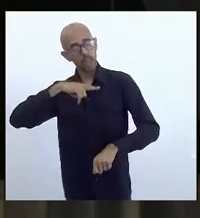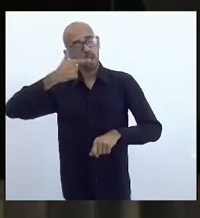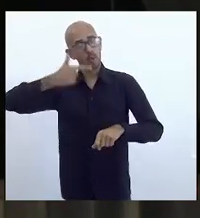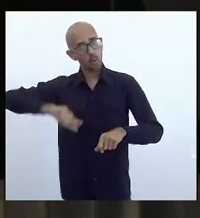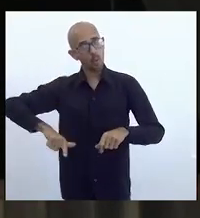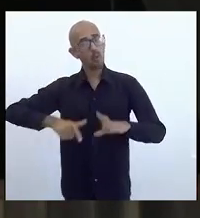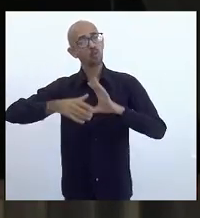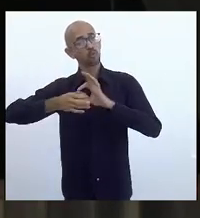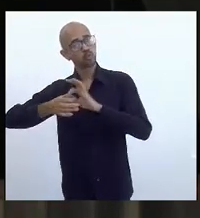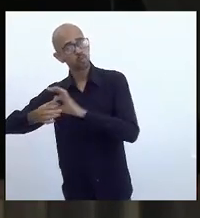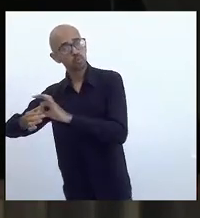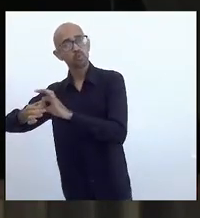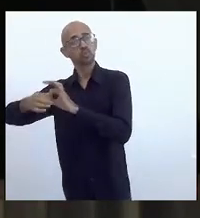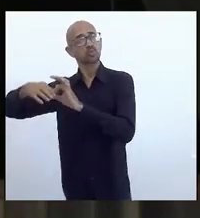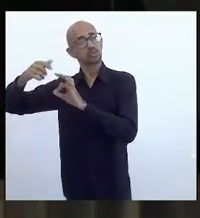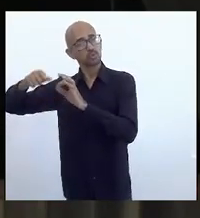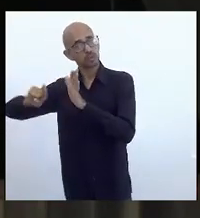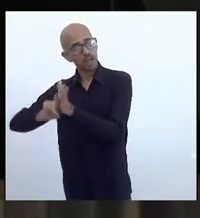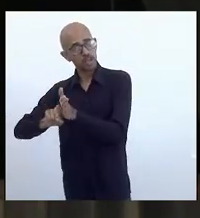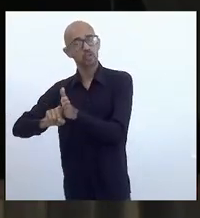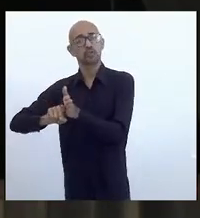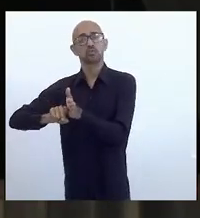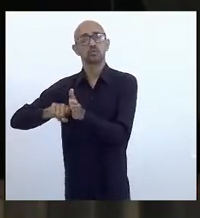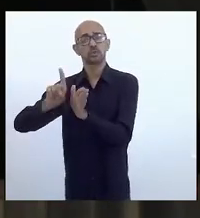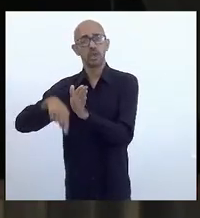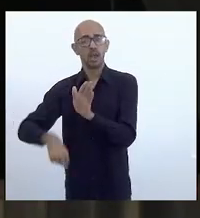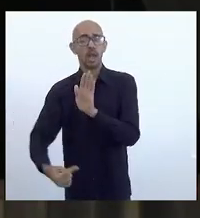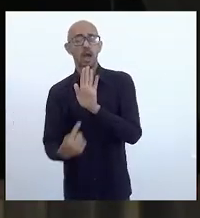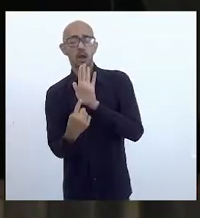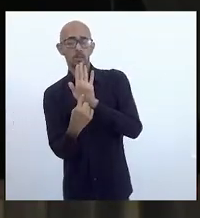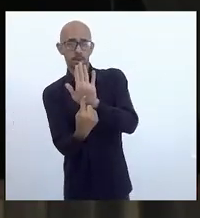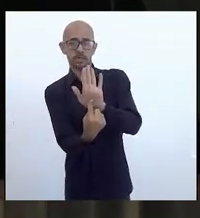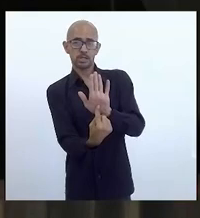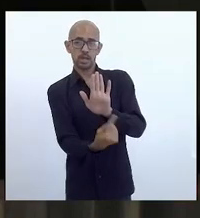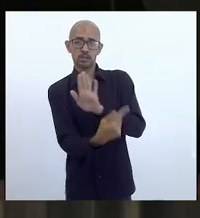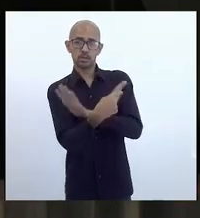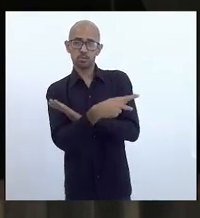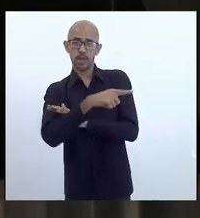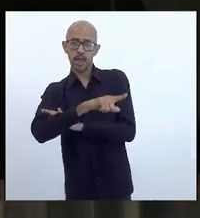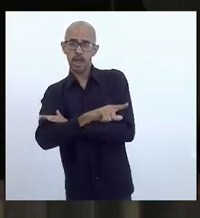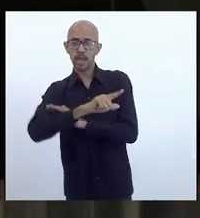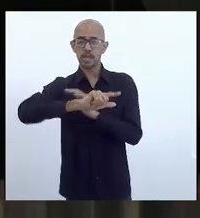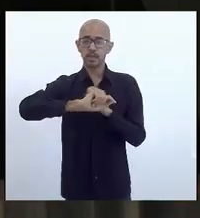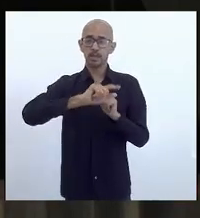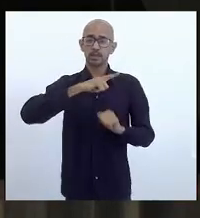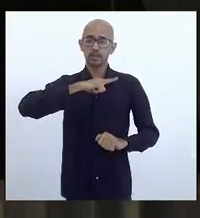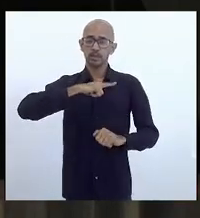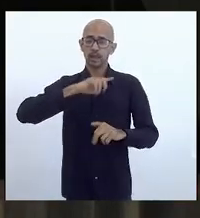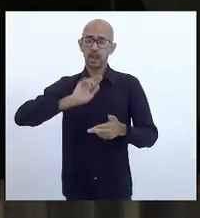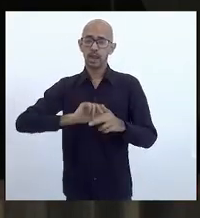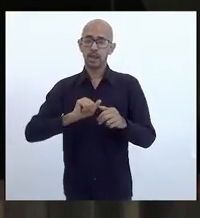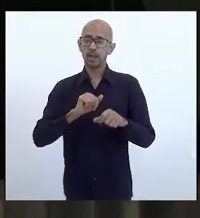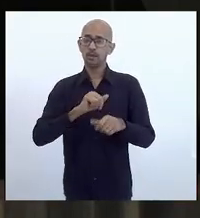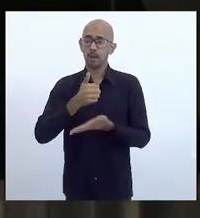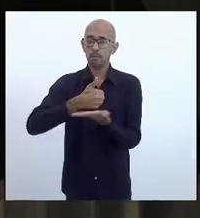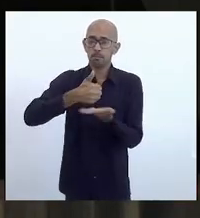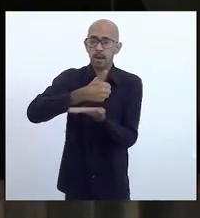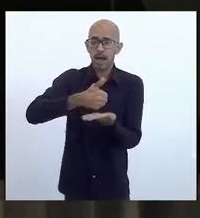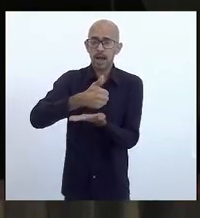aspectos negativos, né? A apresentação do PEG, ele tomou como base padrões